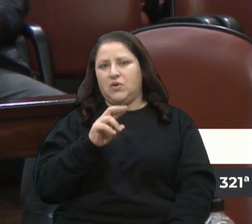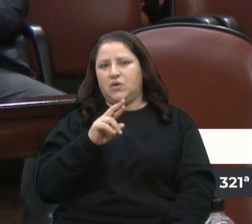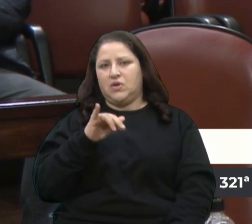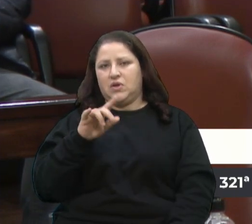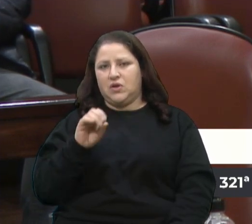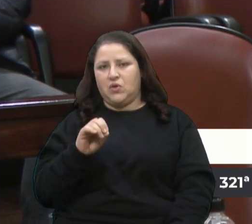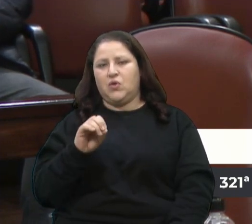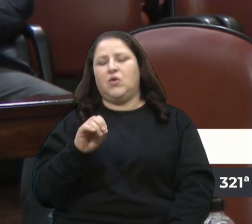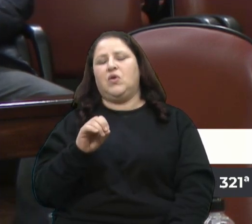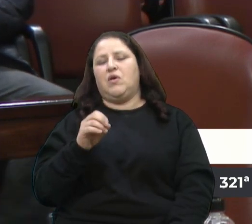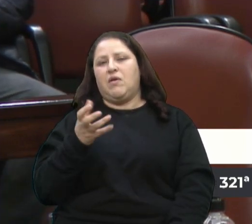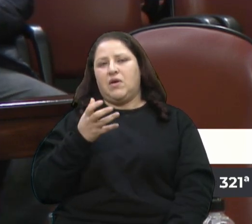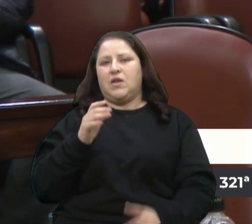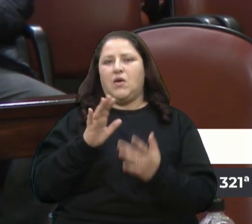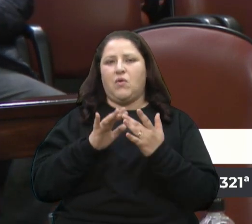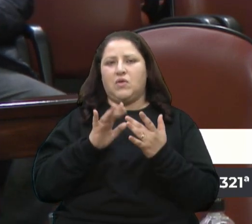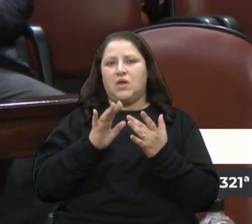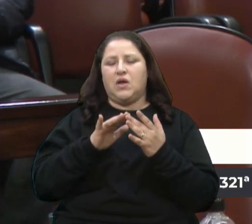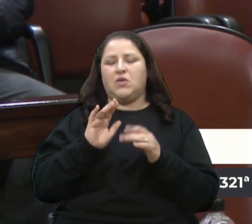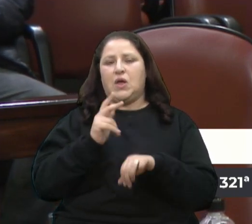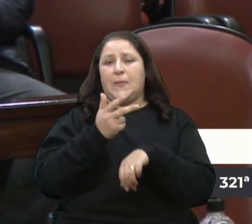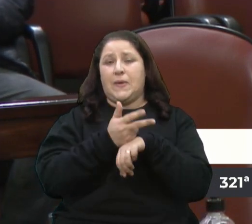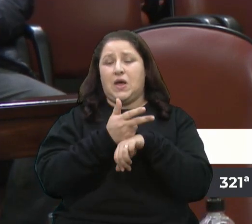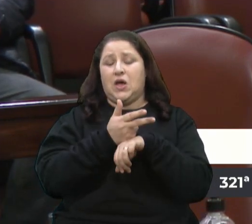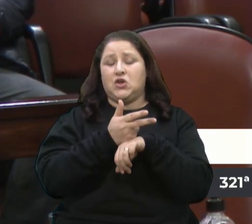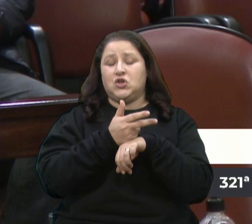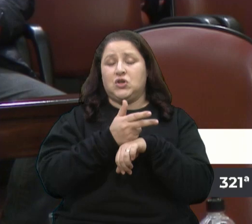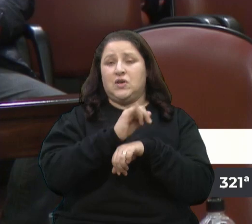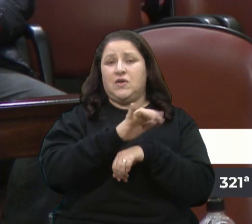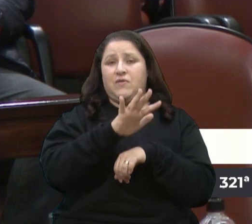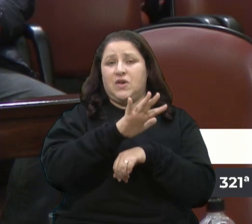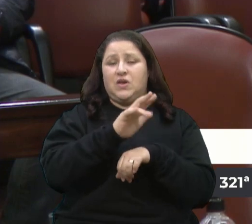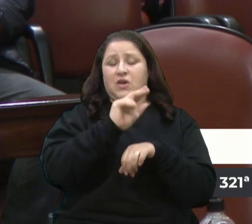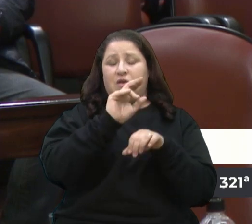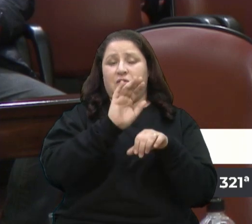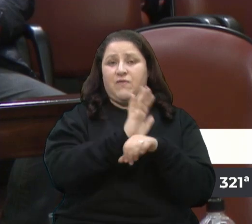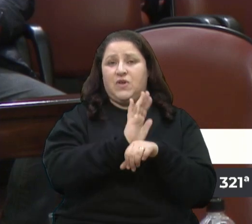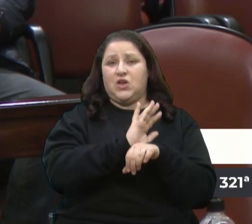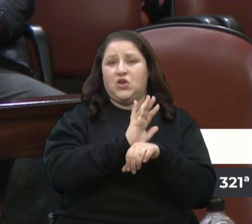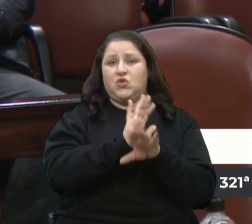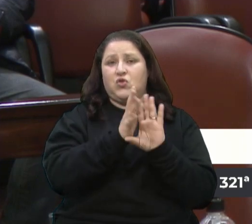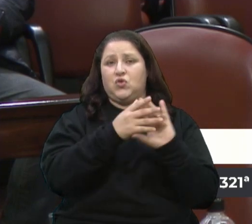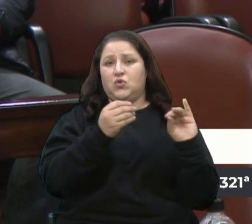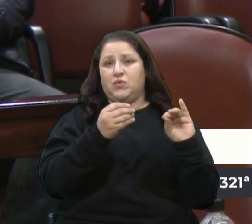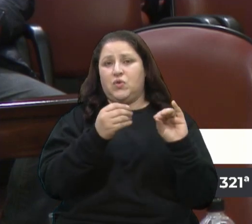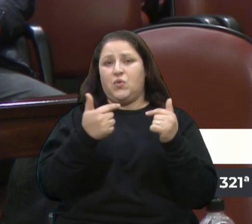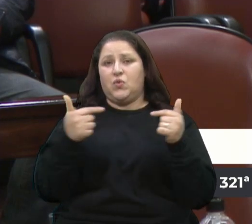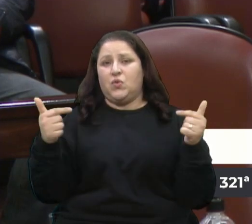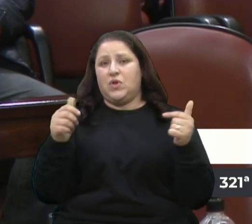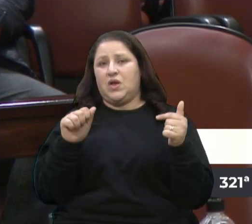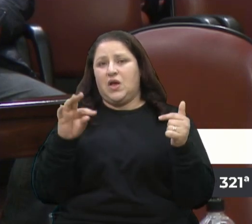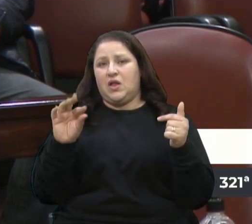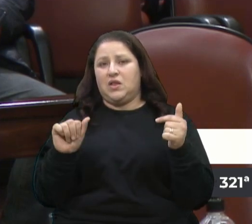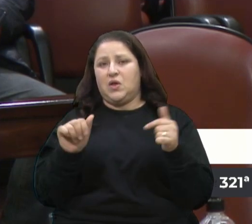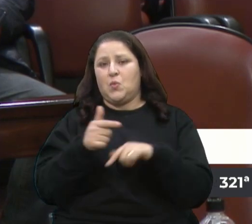contato, as imagens desapareceram, não tem ata,